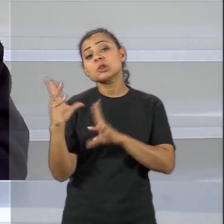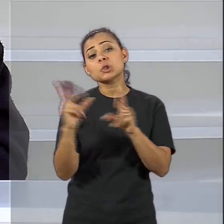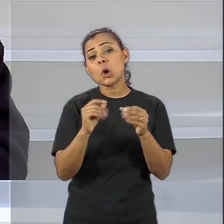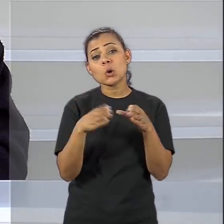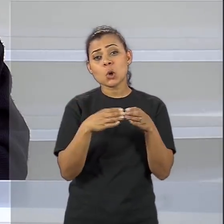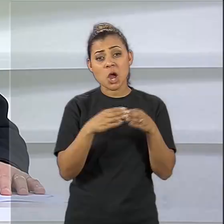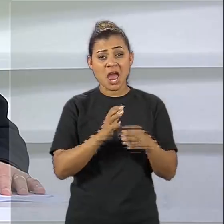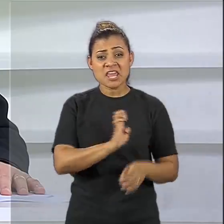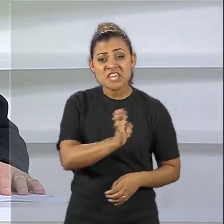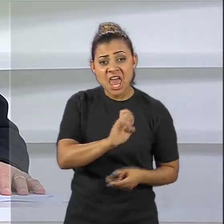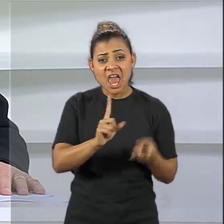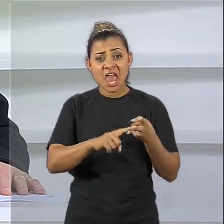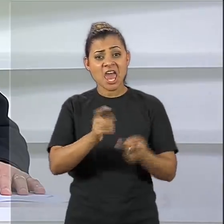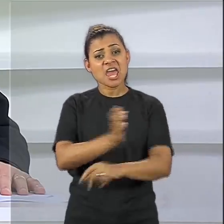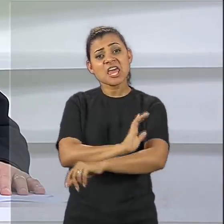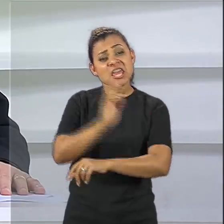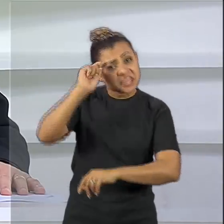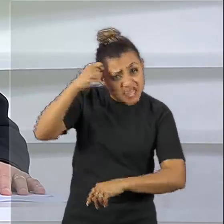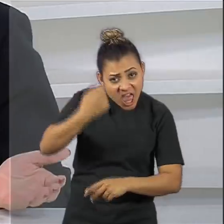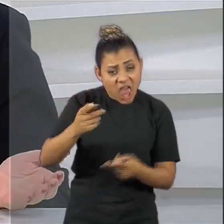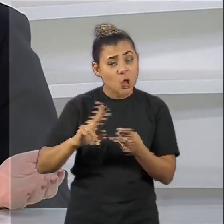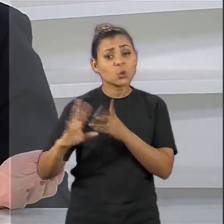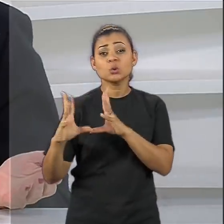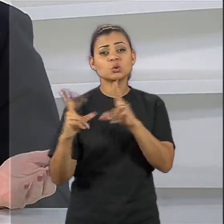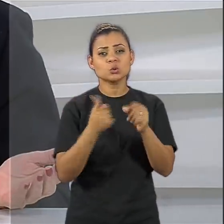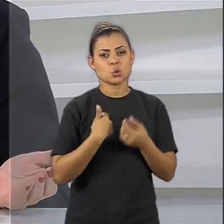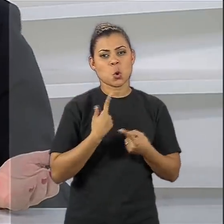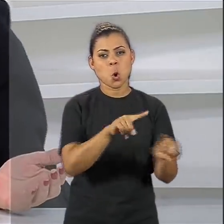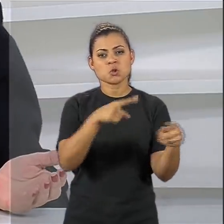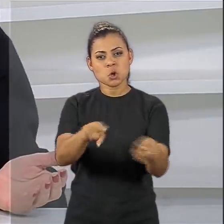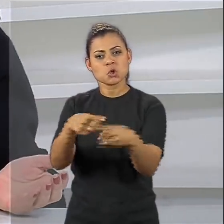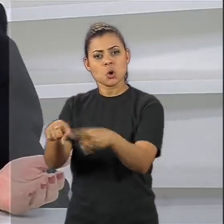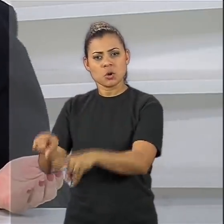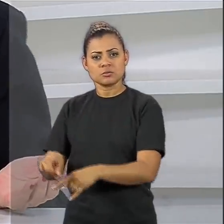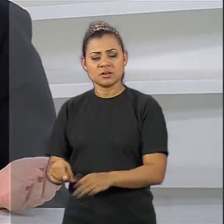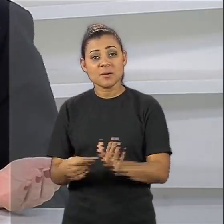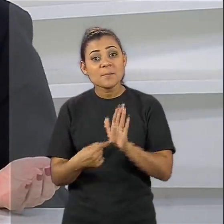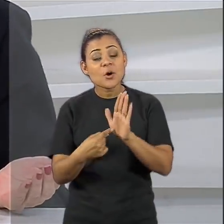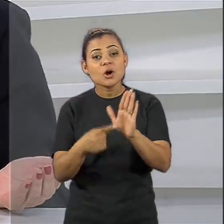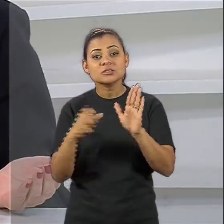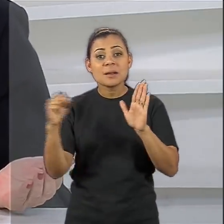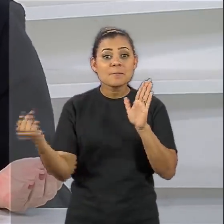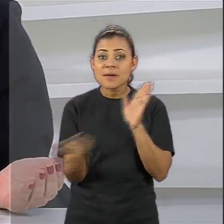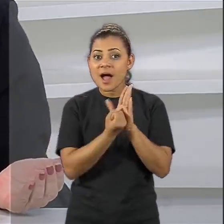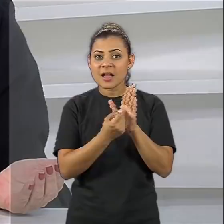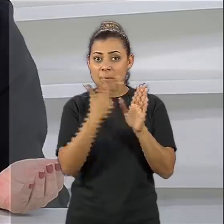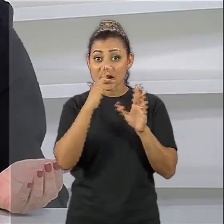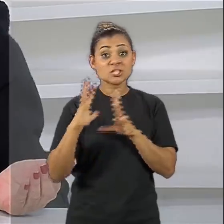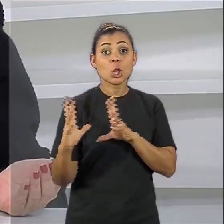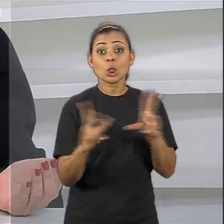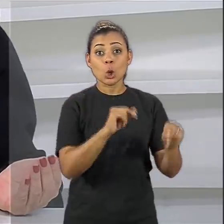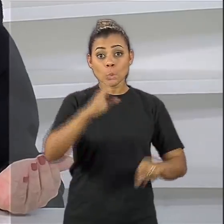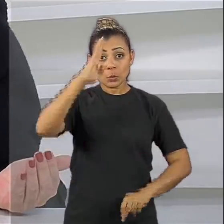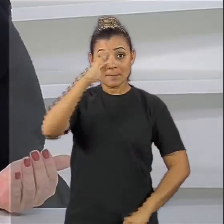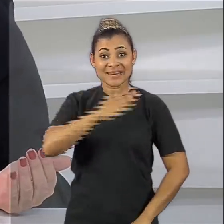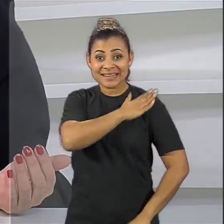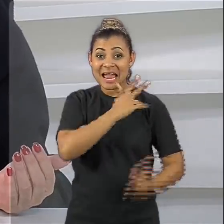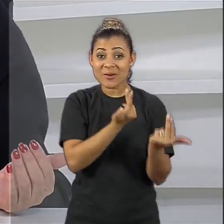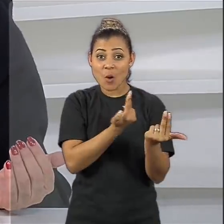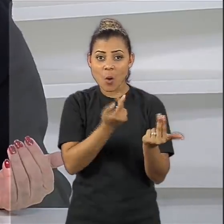minorias, gays, negros, etc. Isso ratifica um estigma dos militares. E os